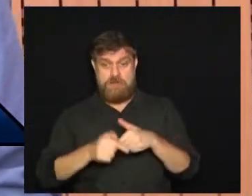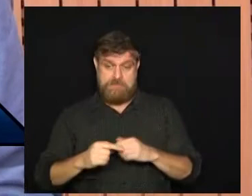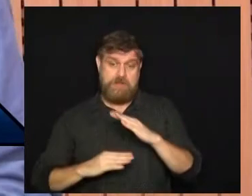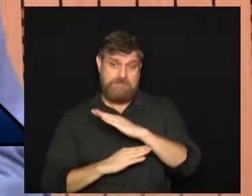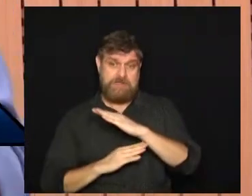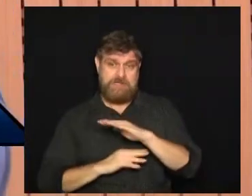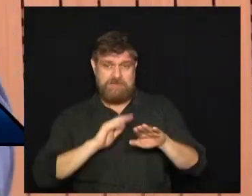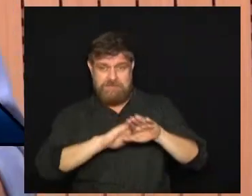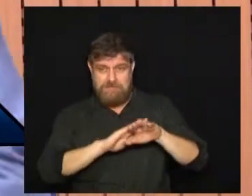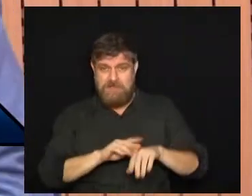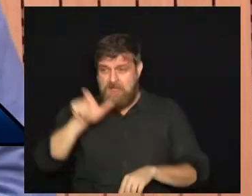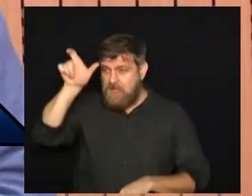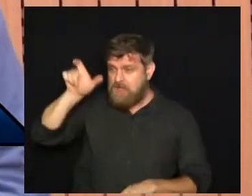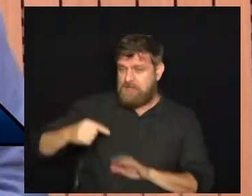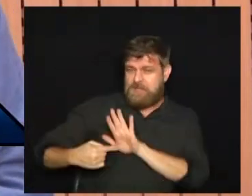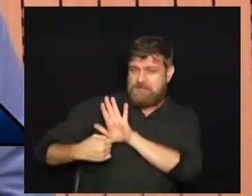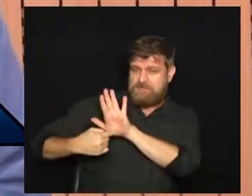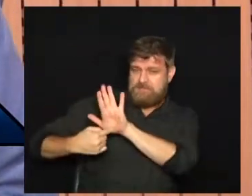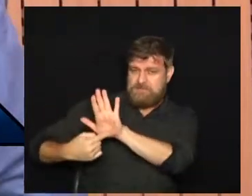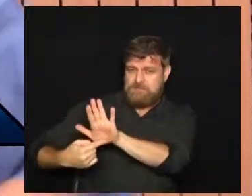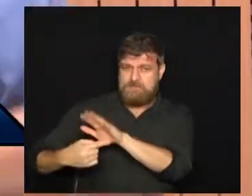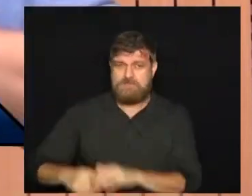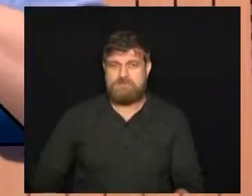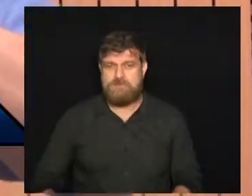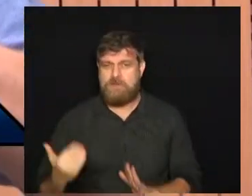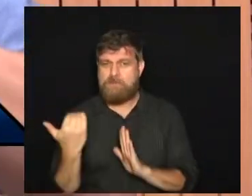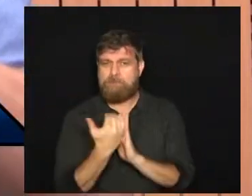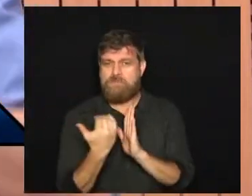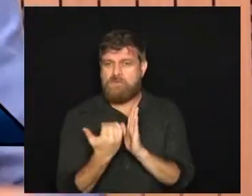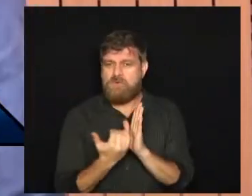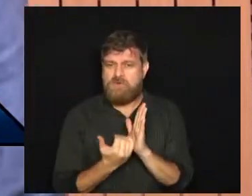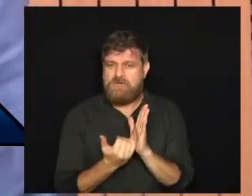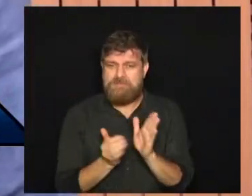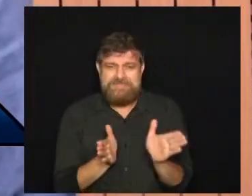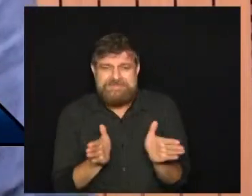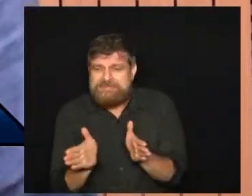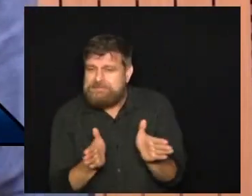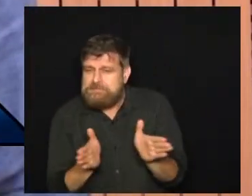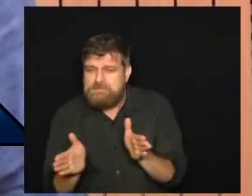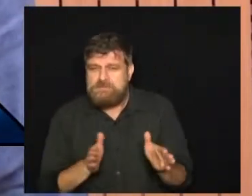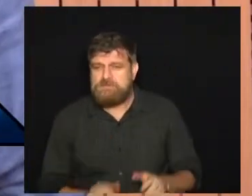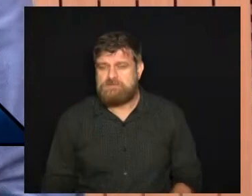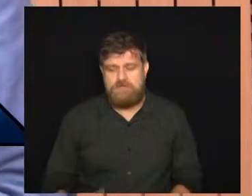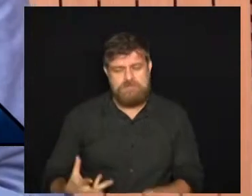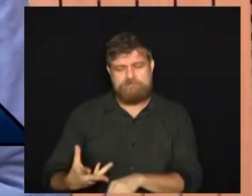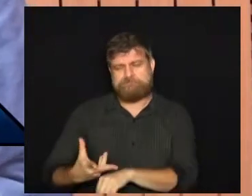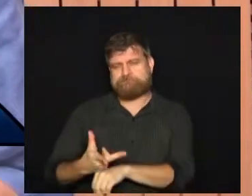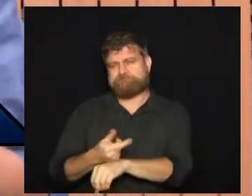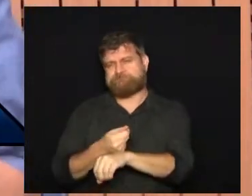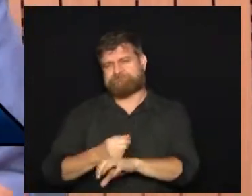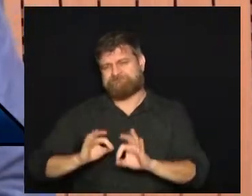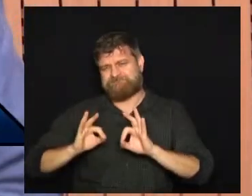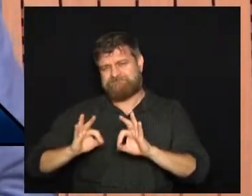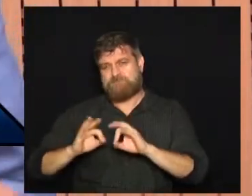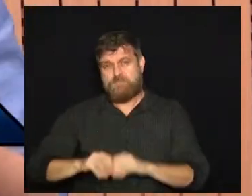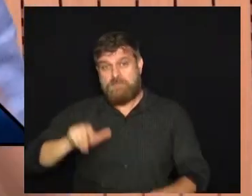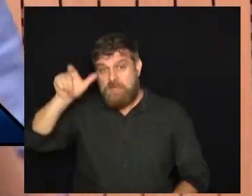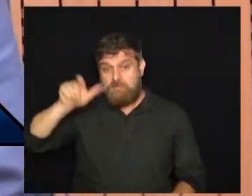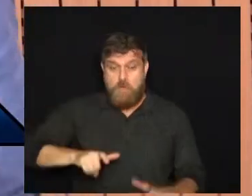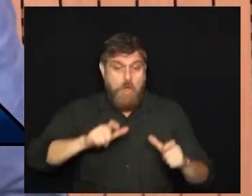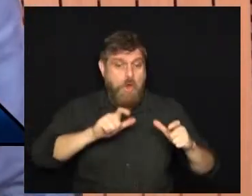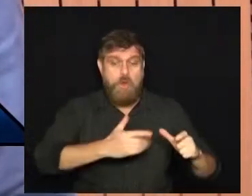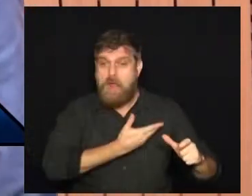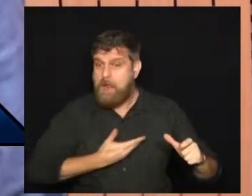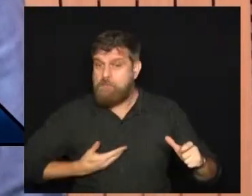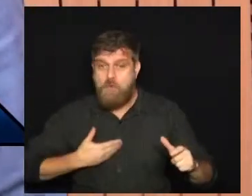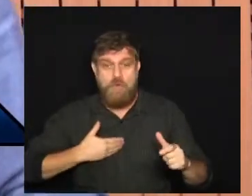aqui, ele apresentou ali um programa de rota, eu achei fantástico, onde as pessoas consigam chegar em